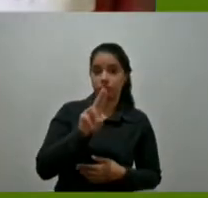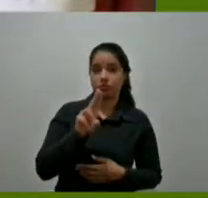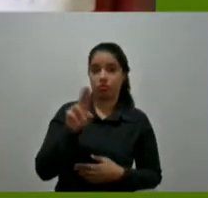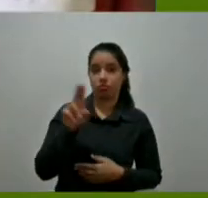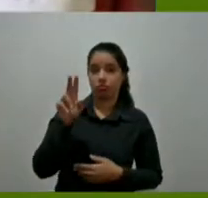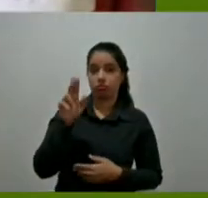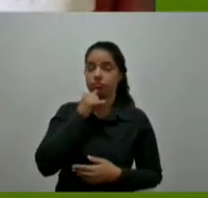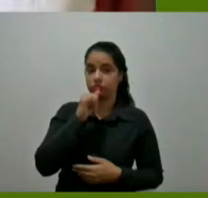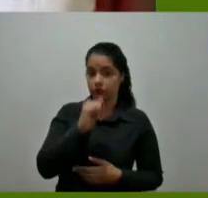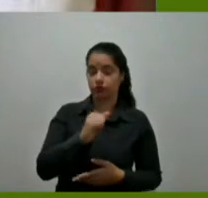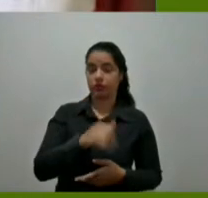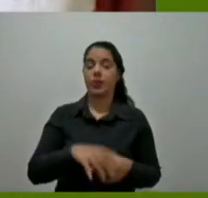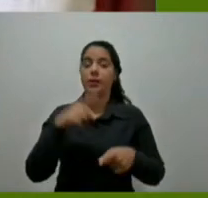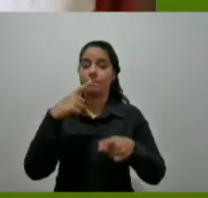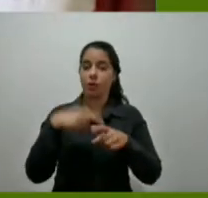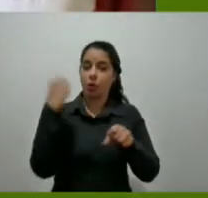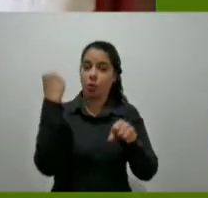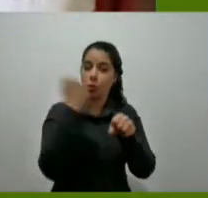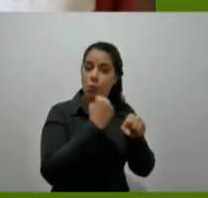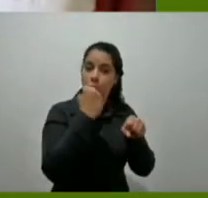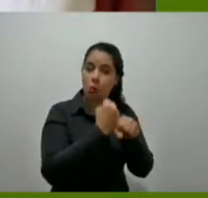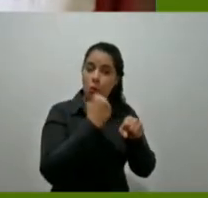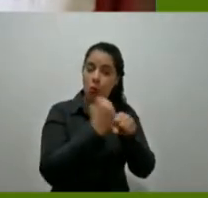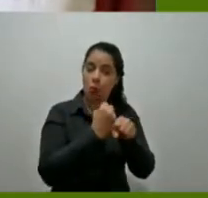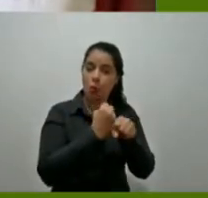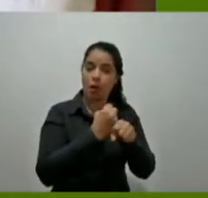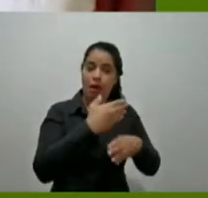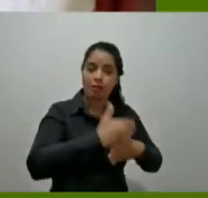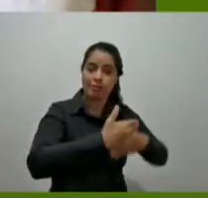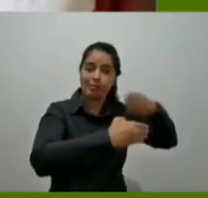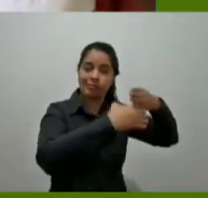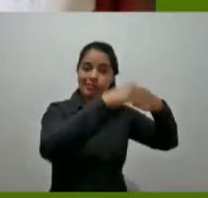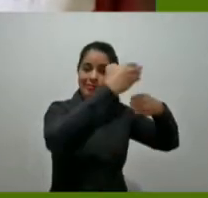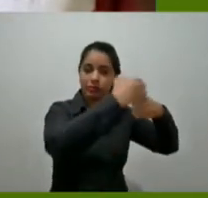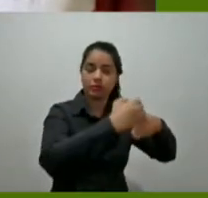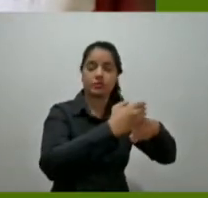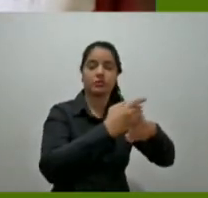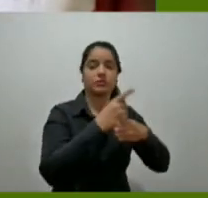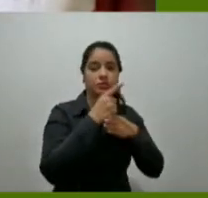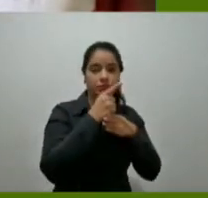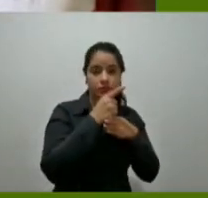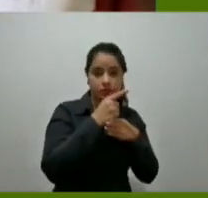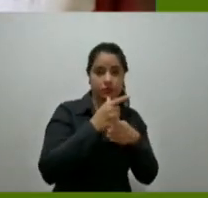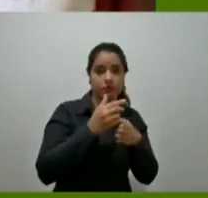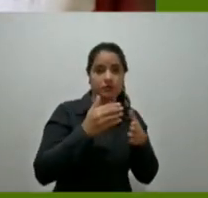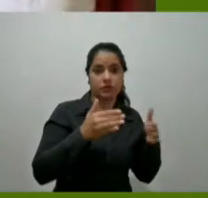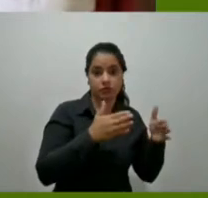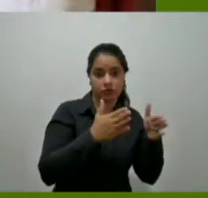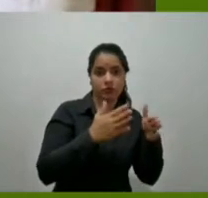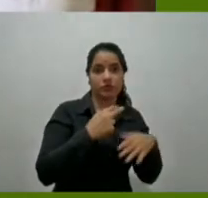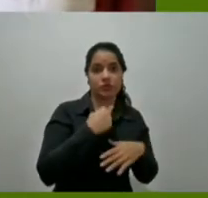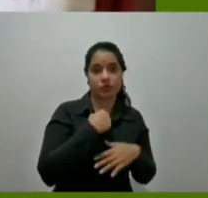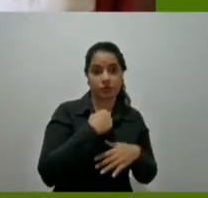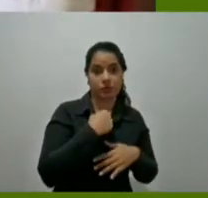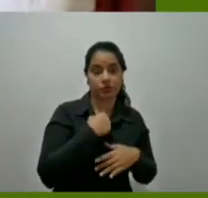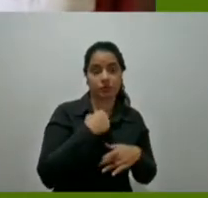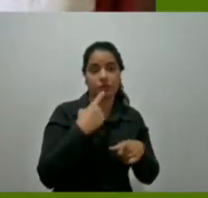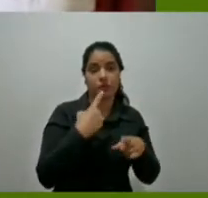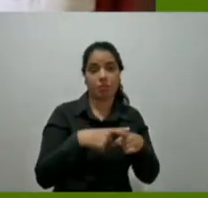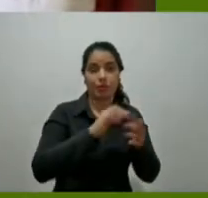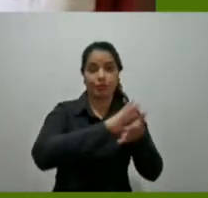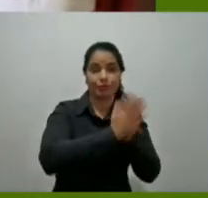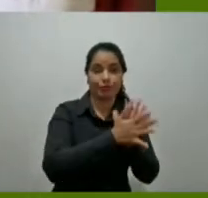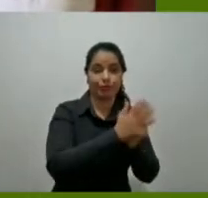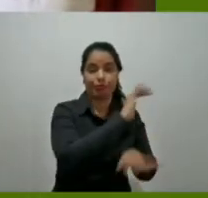na Amazônia, você destrói dezenas, às vezes centenas de milhares de hectares de floresta. E depois, como na